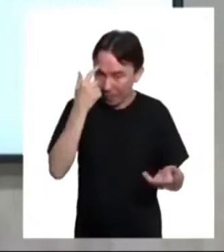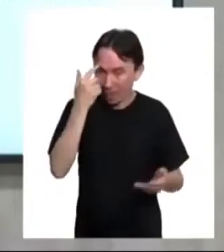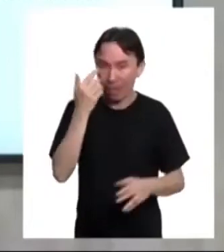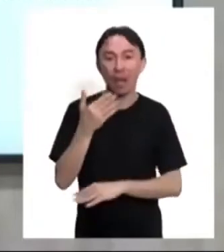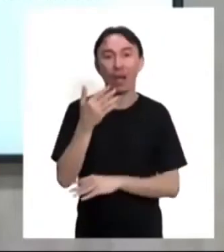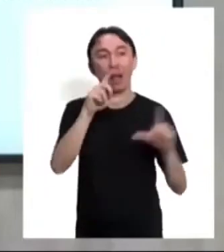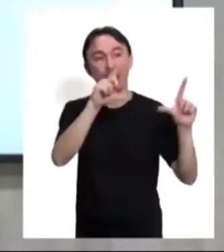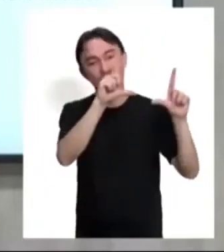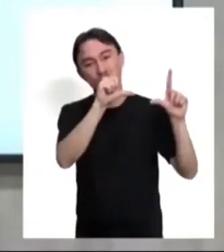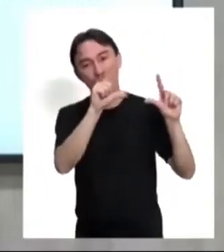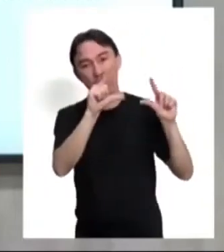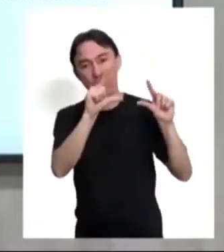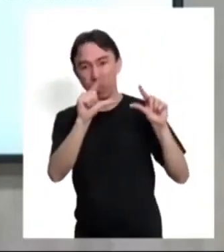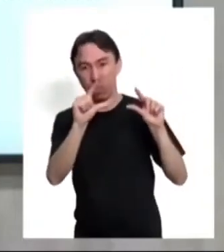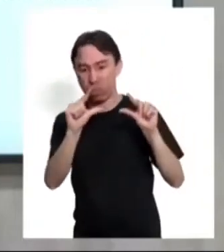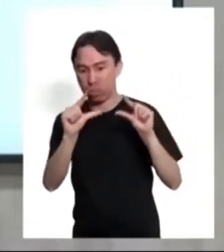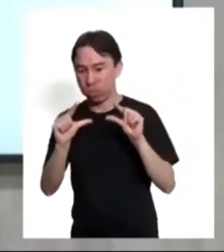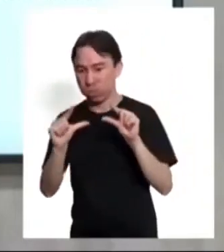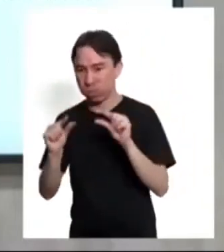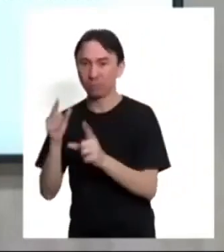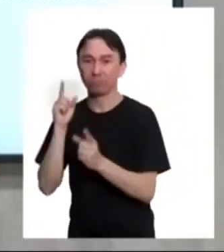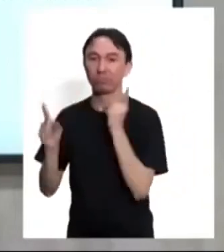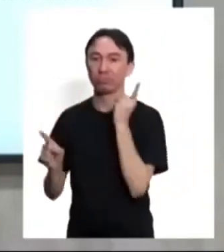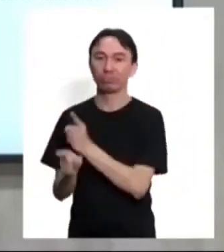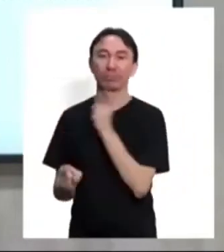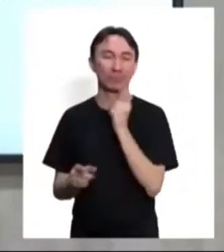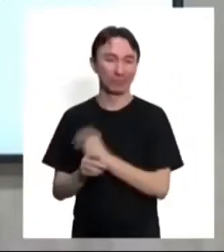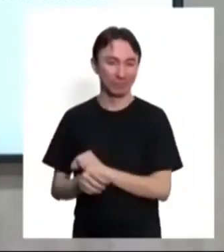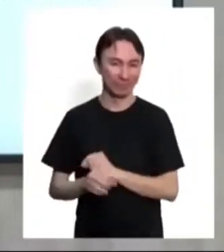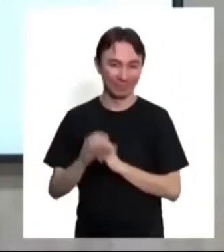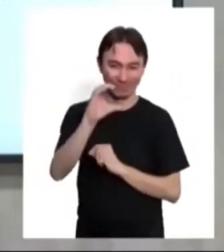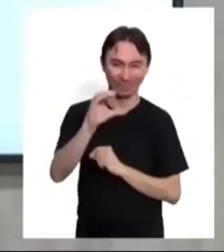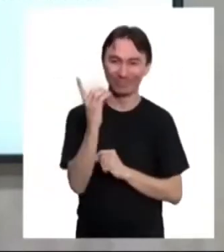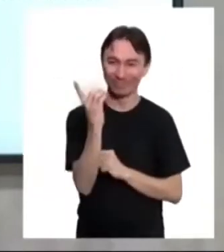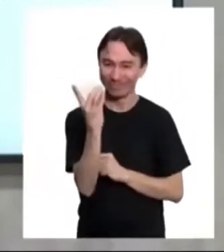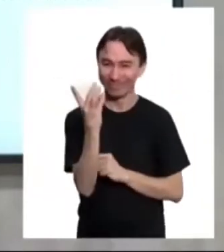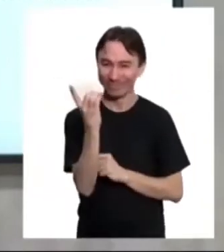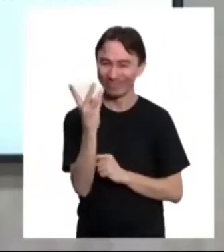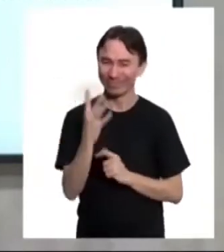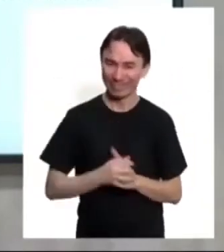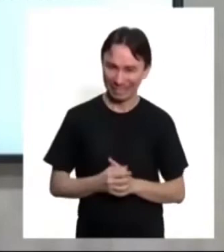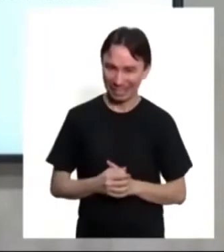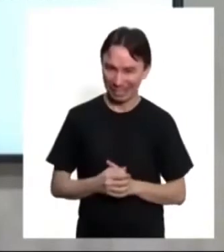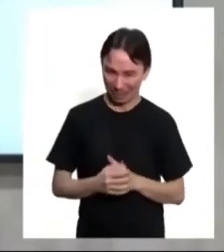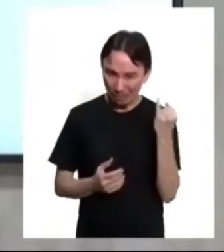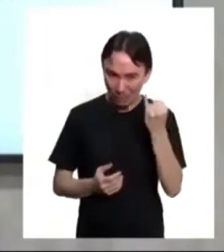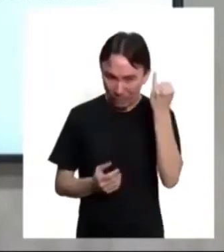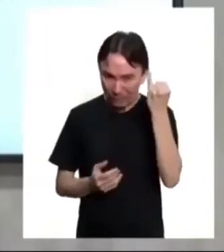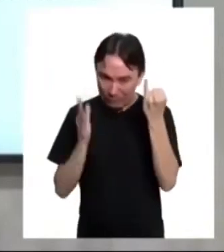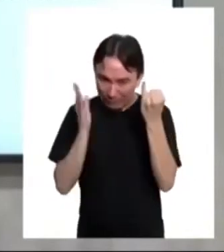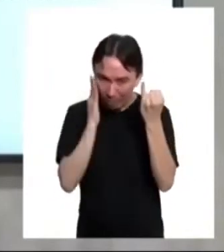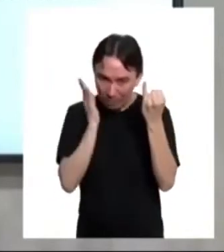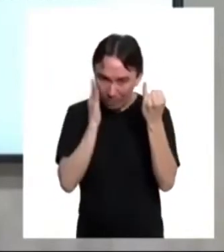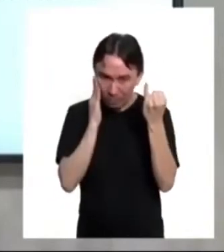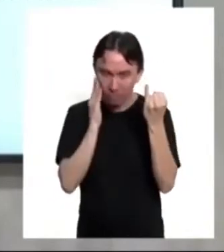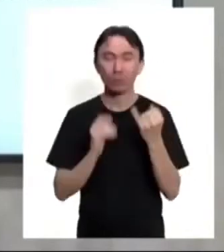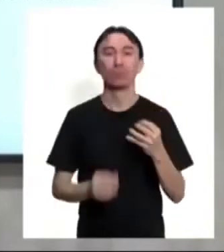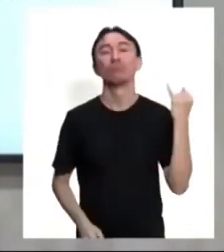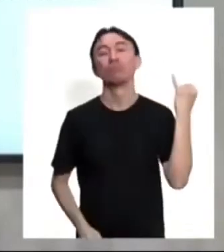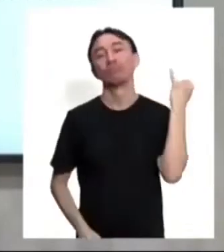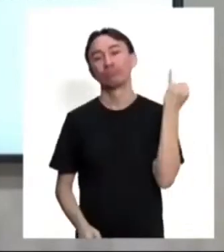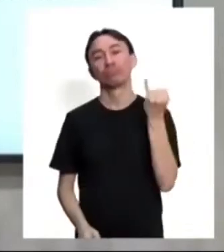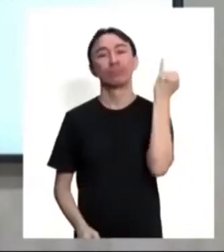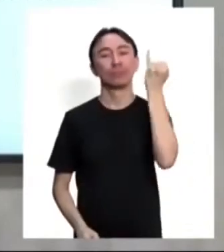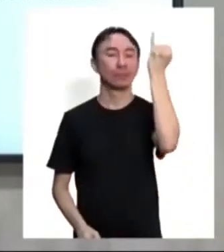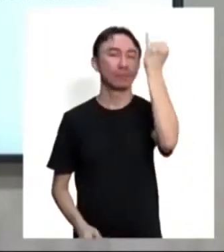é datação com carbono 14. Você não faz ideia o quanto que é importante isso. Você sabe que, que